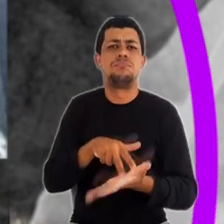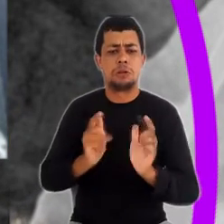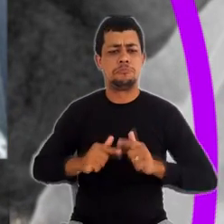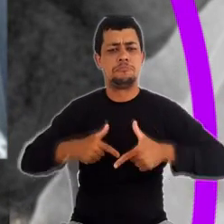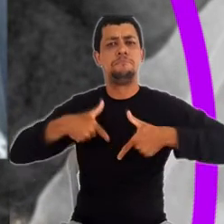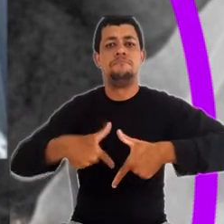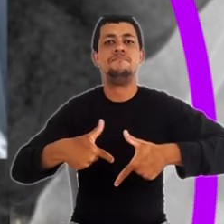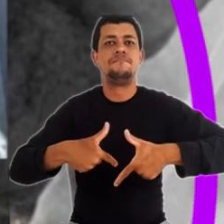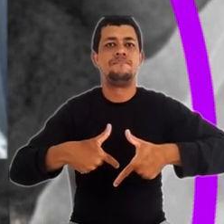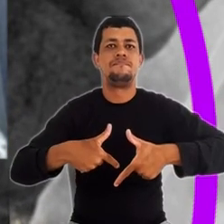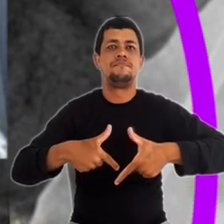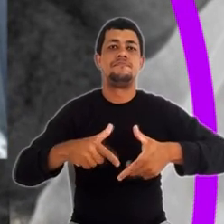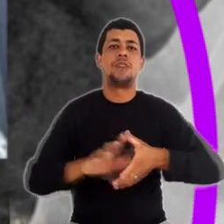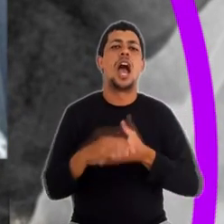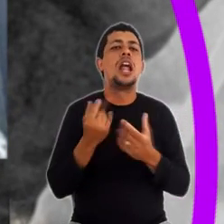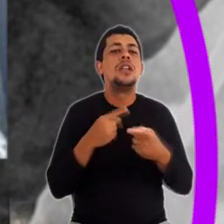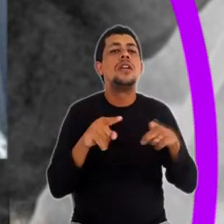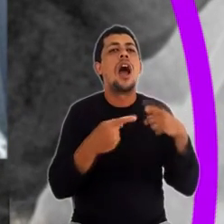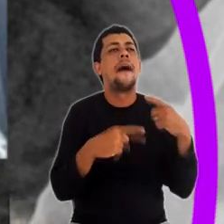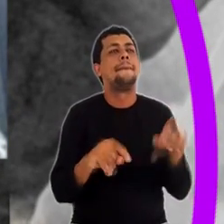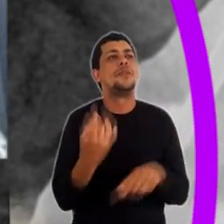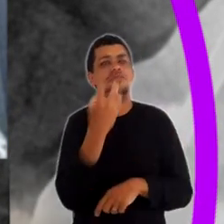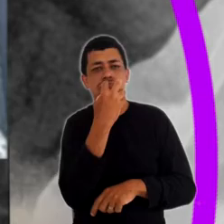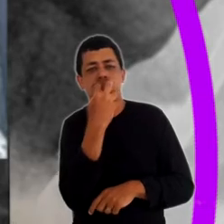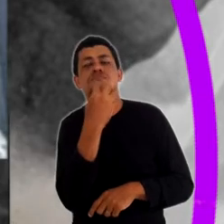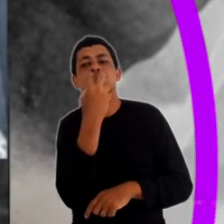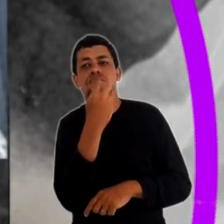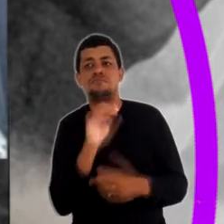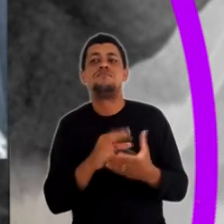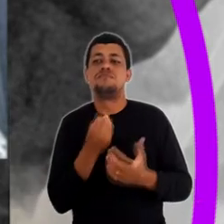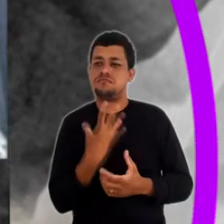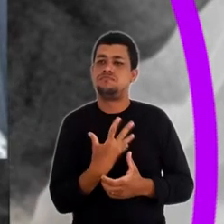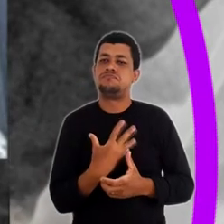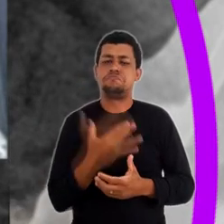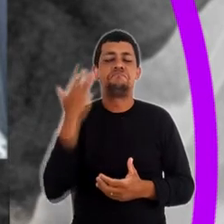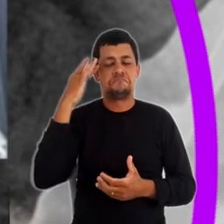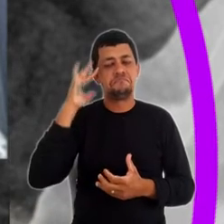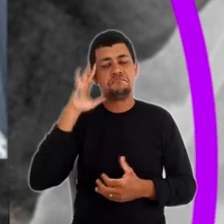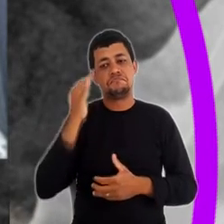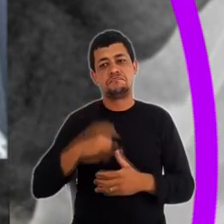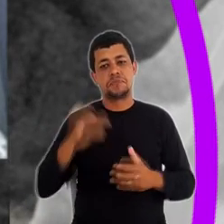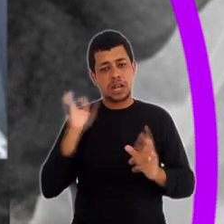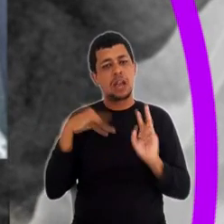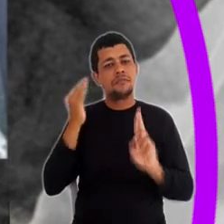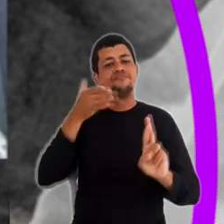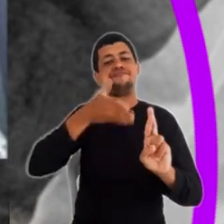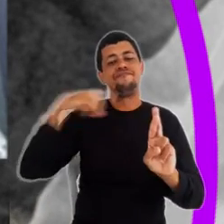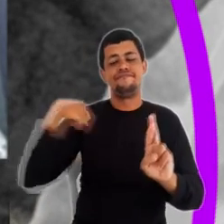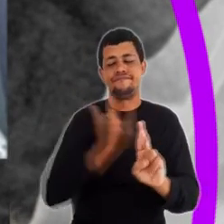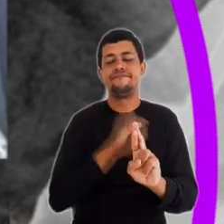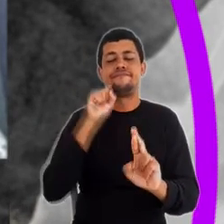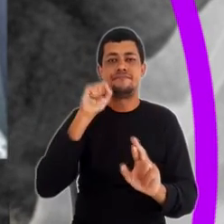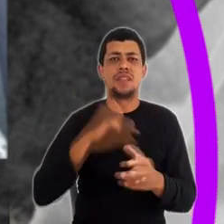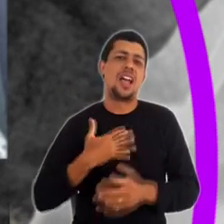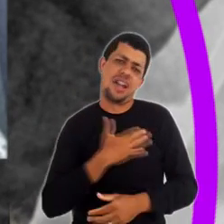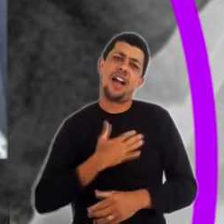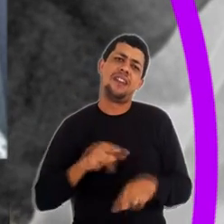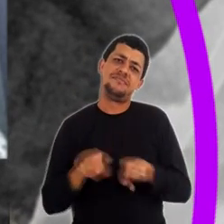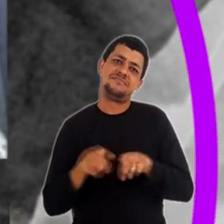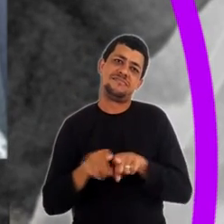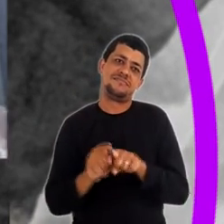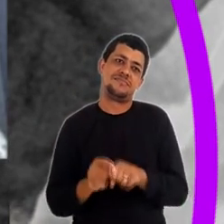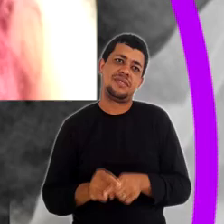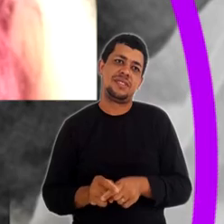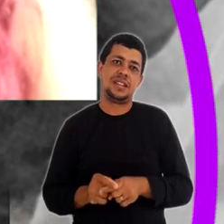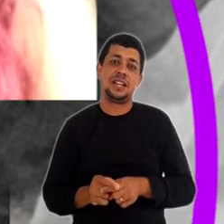mesmo, através de muita rima, muita melodia, e eu acho que representa bem quem a gente é. E por gosto também, simplesmente